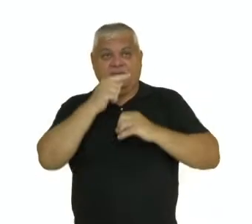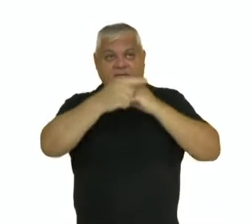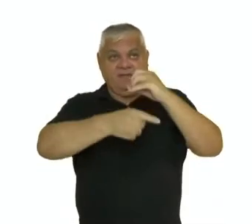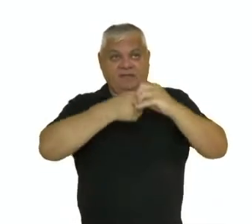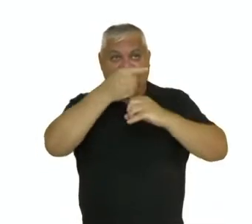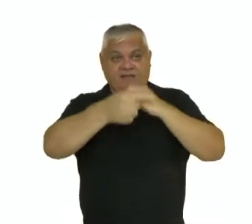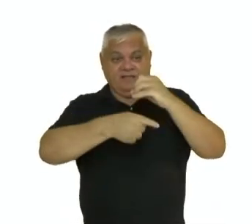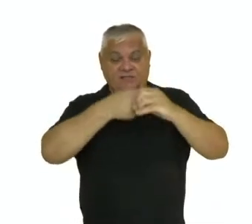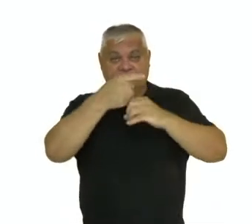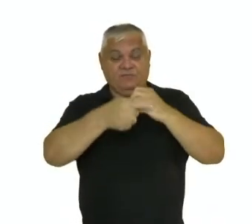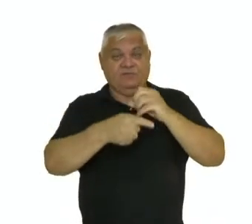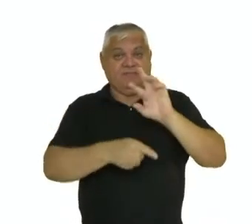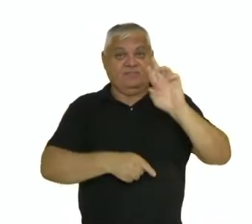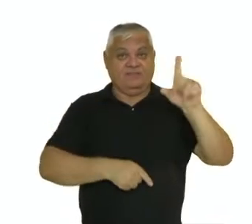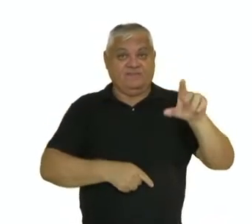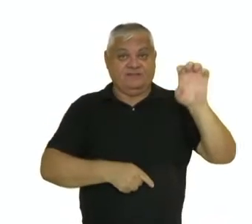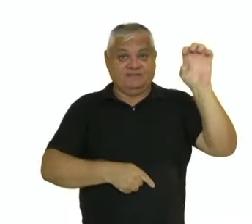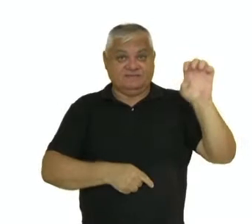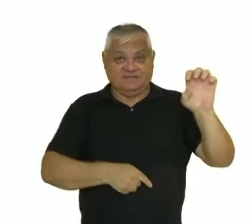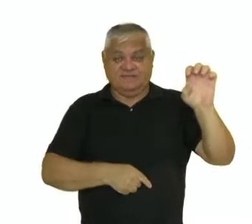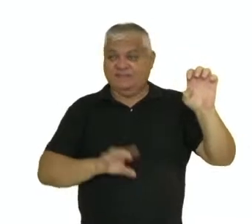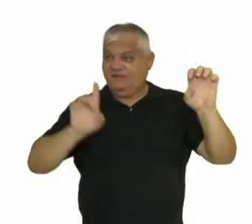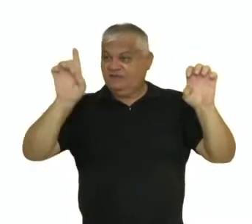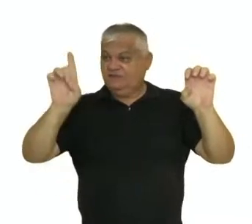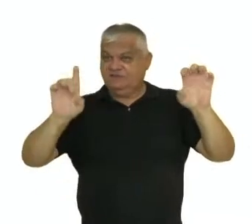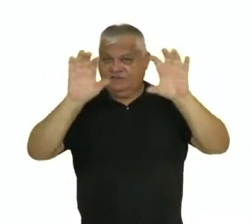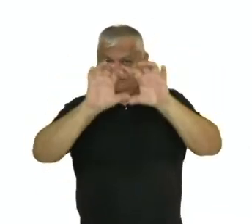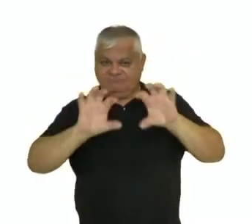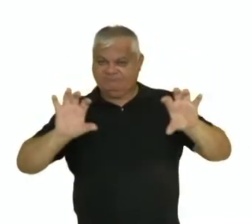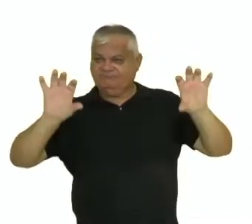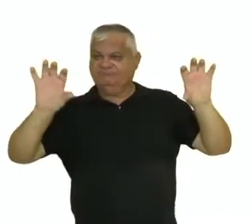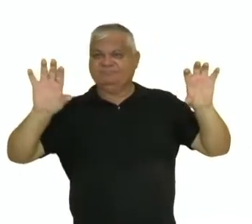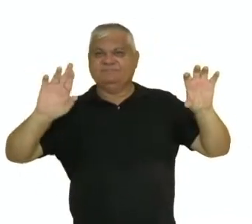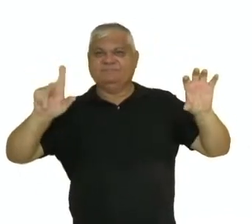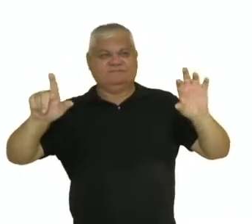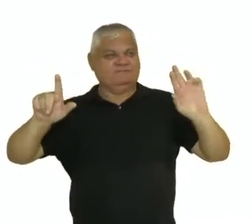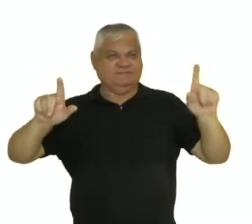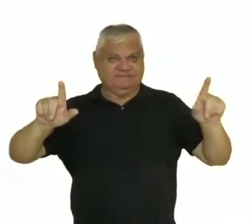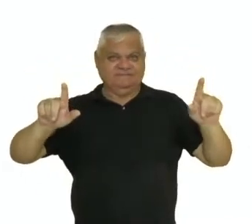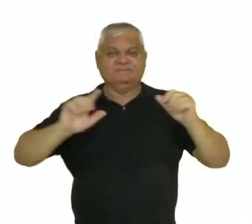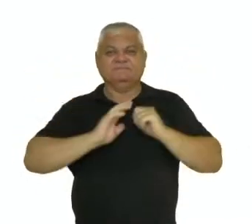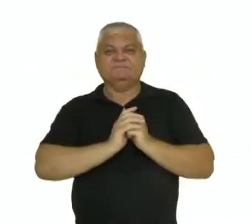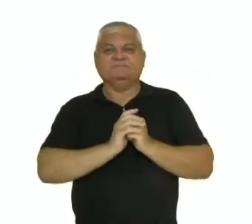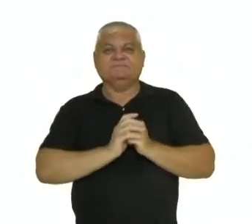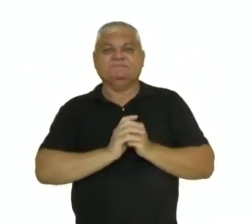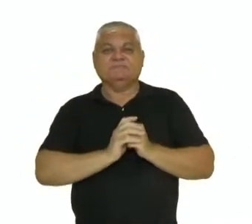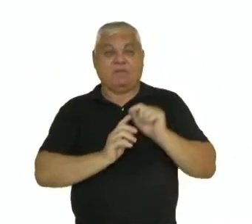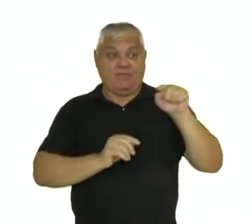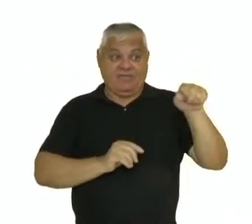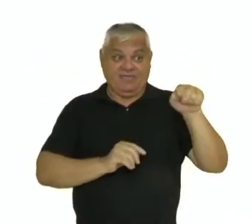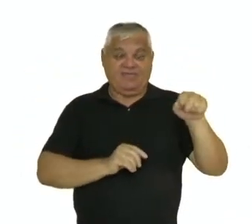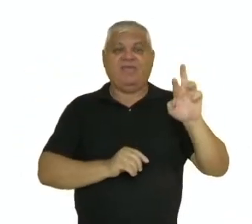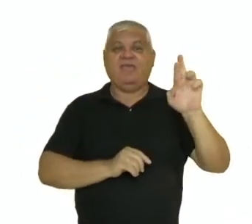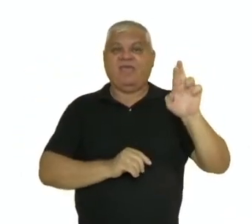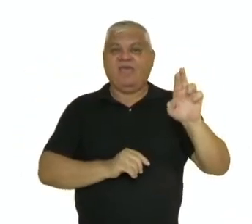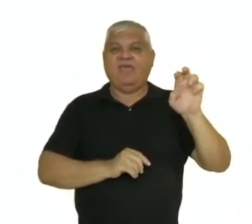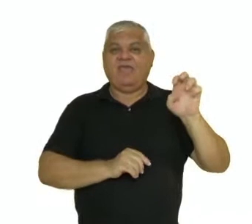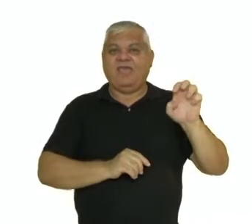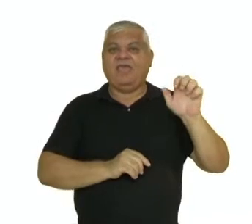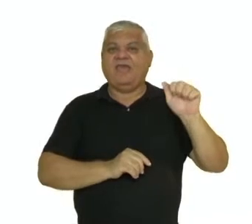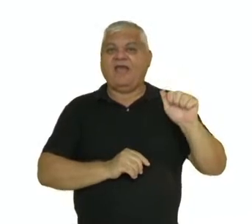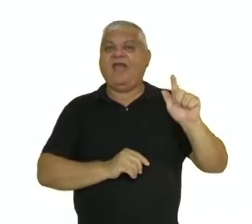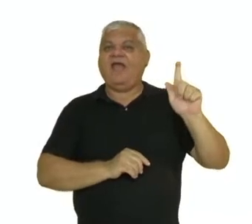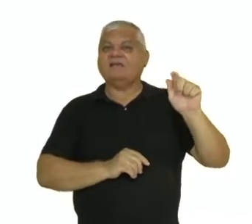reagentes são diferentes do número de átomos existente à direita da seta, que são os produtos. Logo, é preciso igualar o número